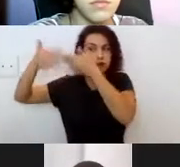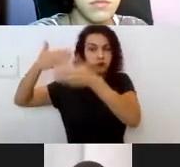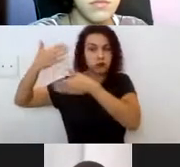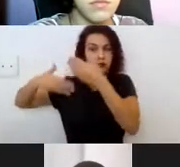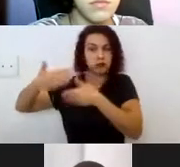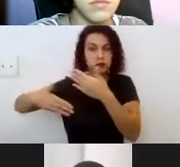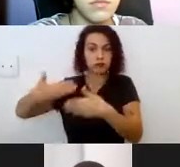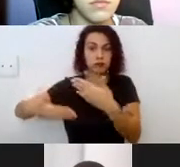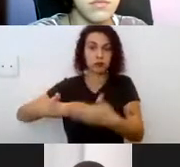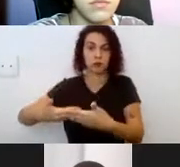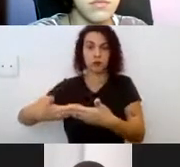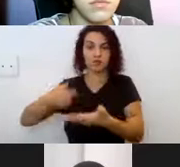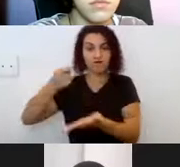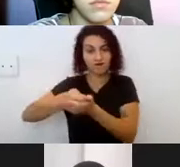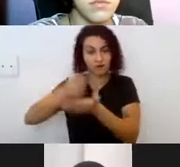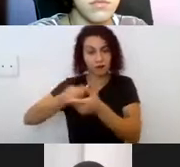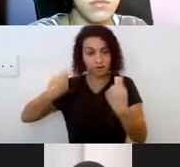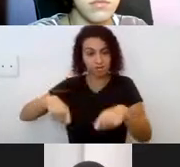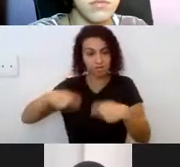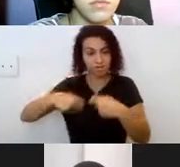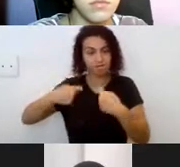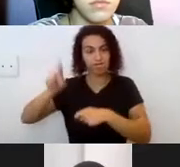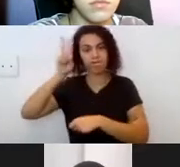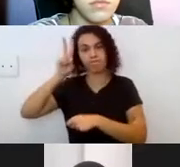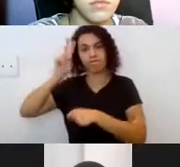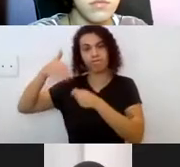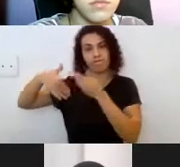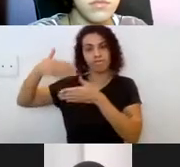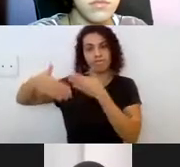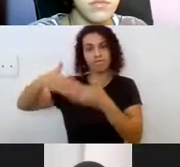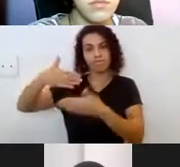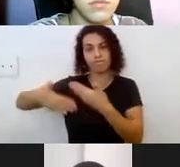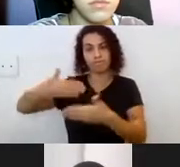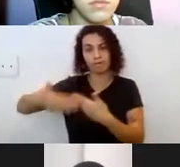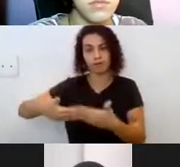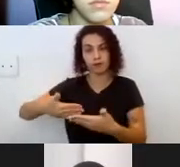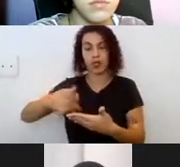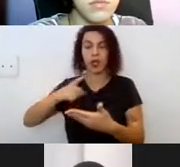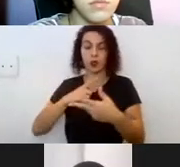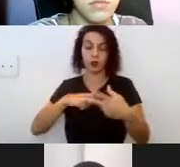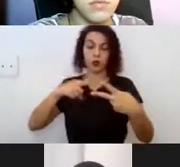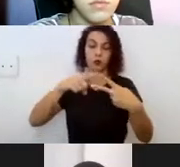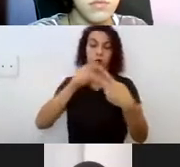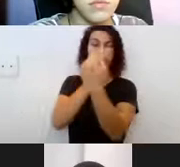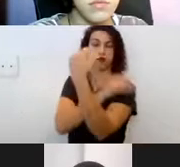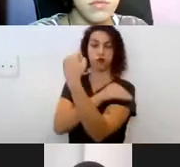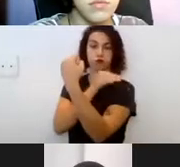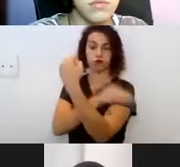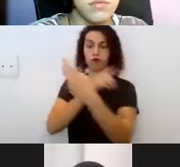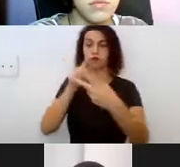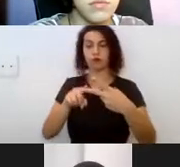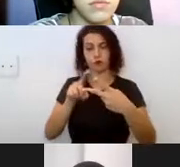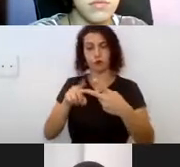tá eu sou obrigada a fazer um percurso dentro desses Passos eu tenho o feminismo eu tenho o de